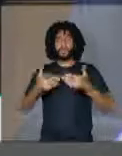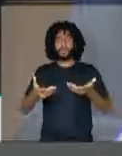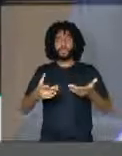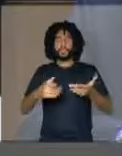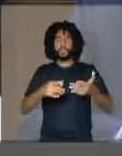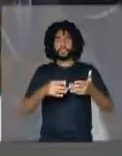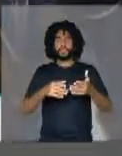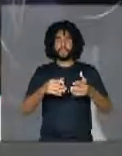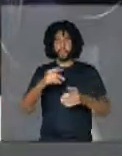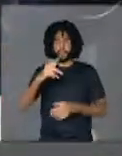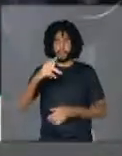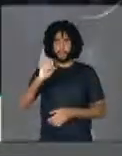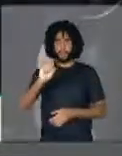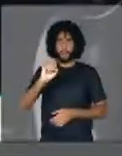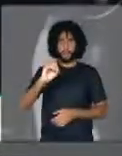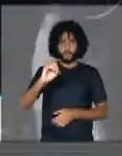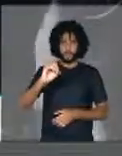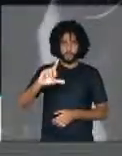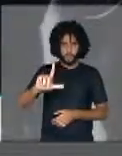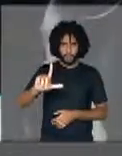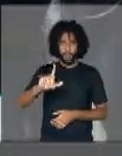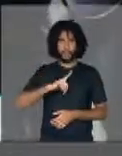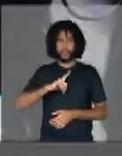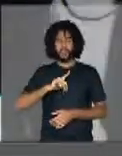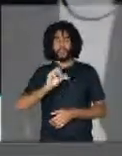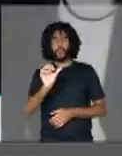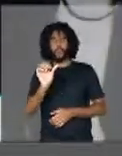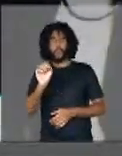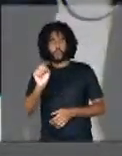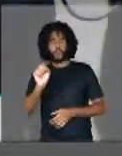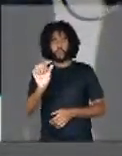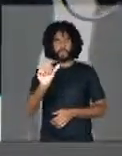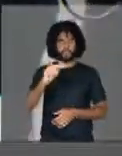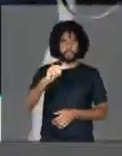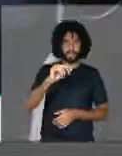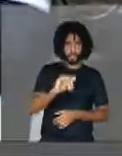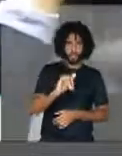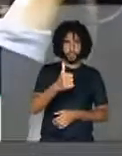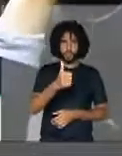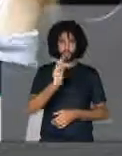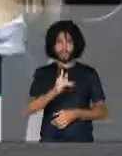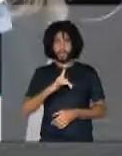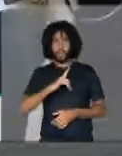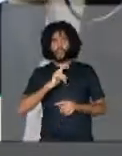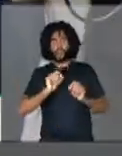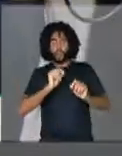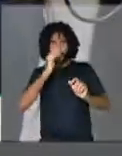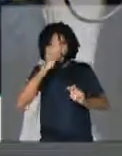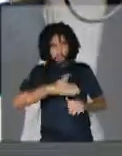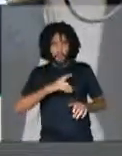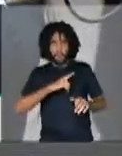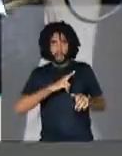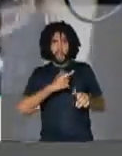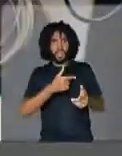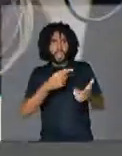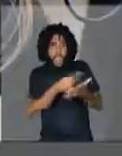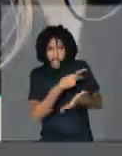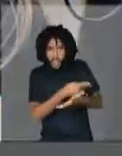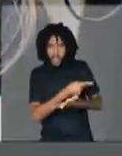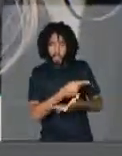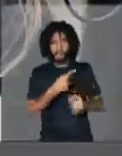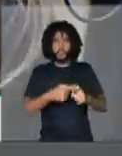pessoal. Presidente, a medida provisória 871 já foi aprovada. Nem por isso deixa de ser uma